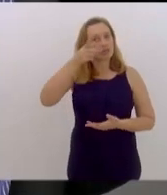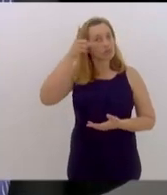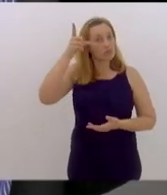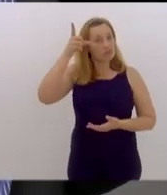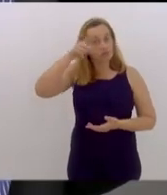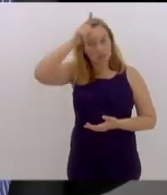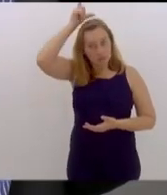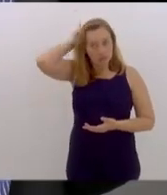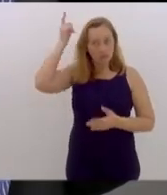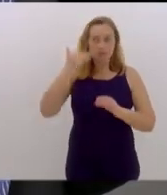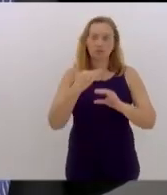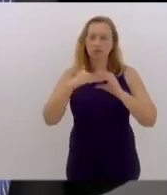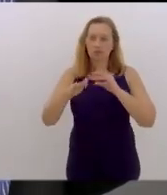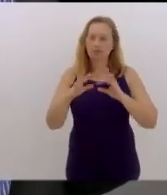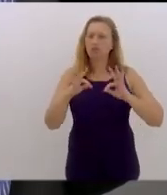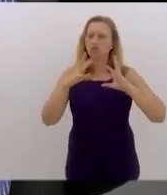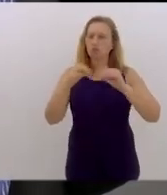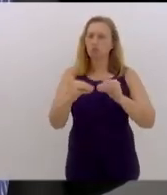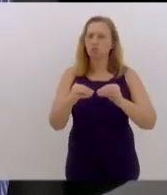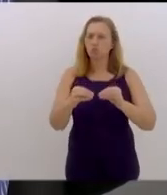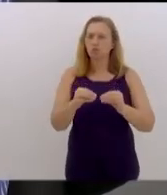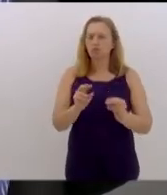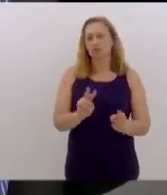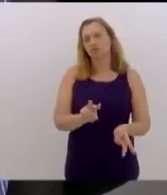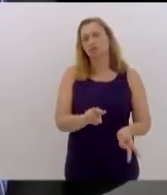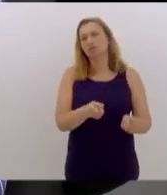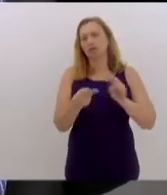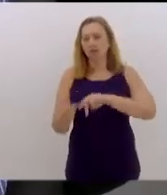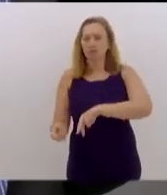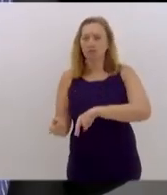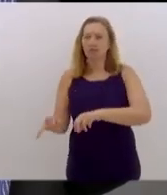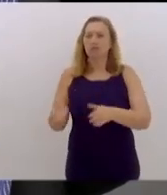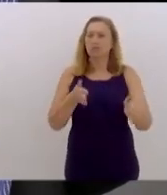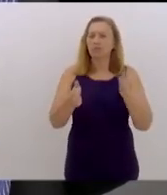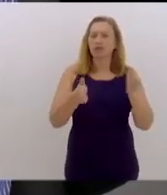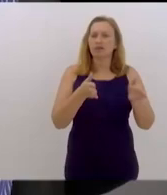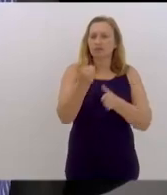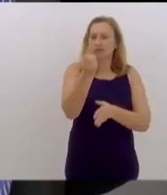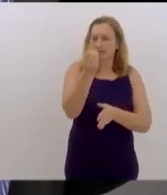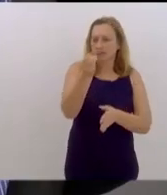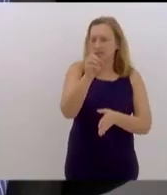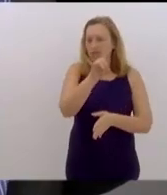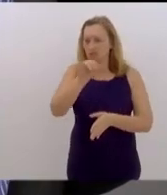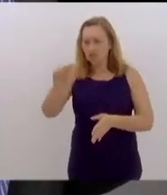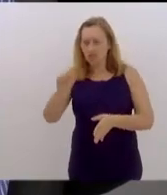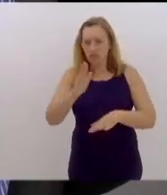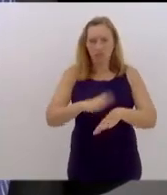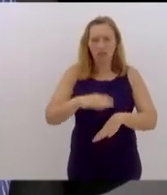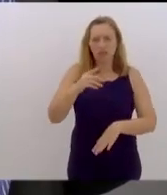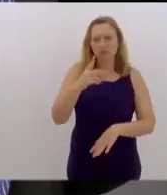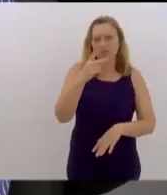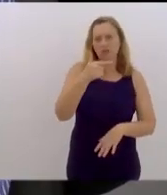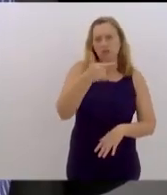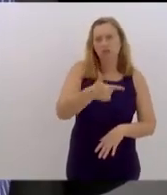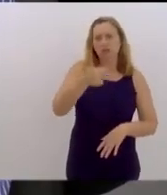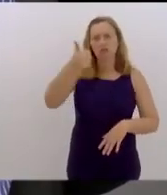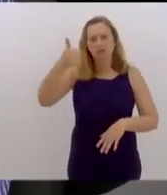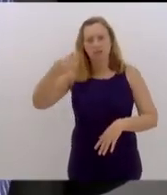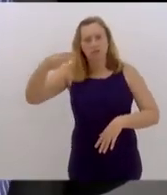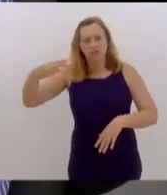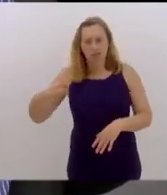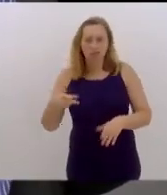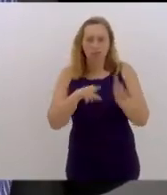feliz né nos e a gente tá dando aqui é prazo de 60 dias prazo um pouco mais para 2023